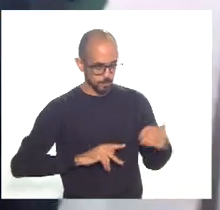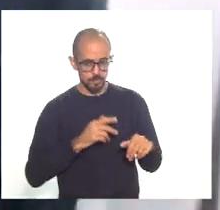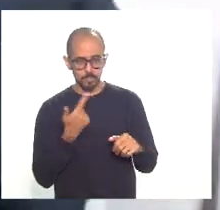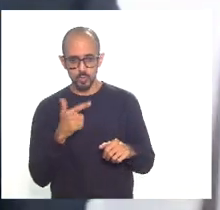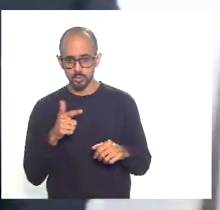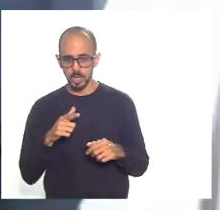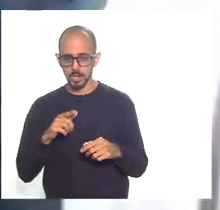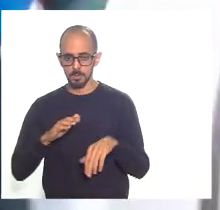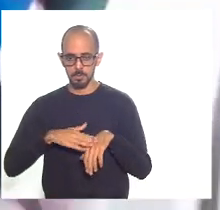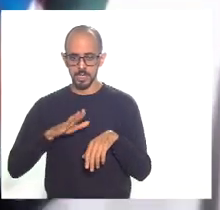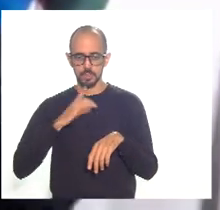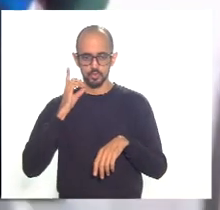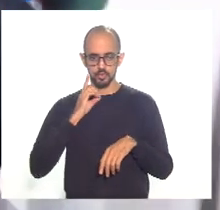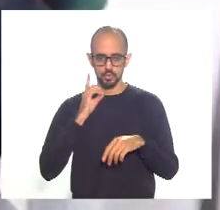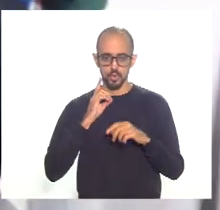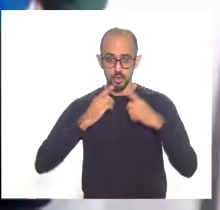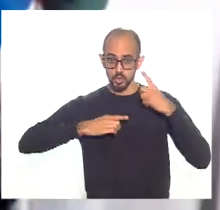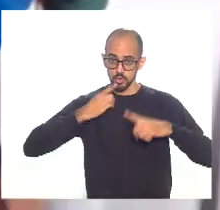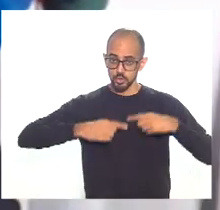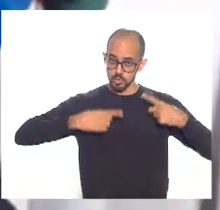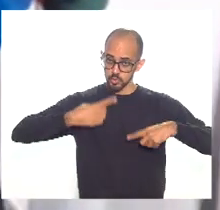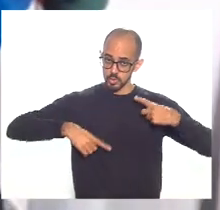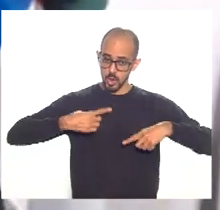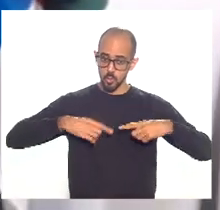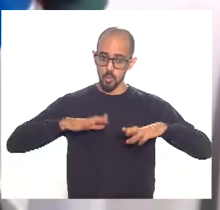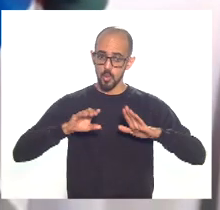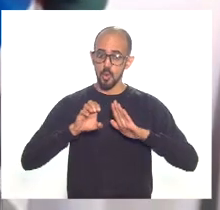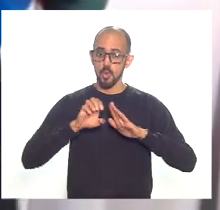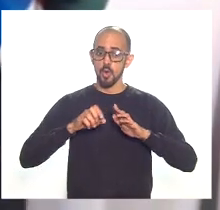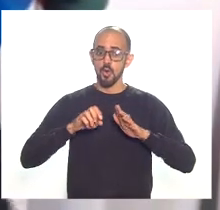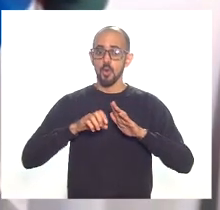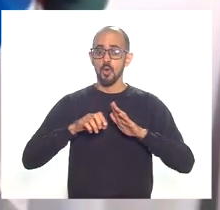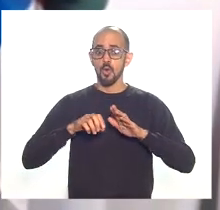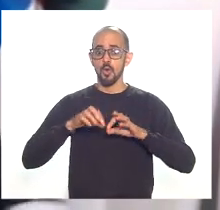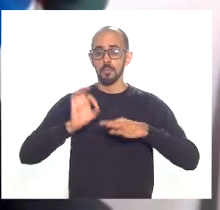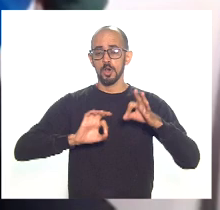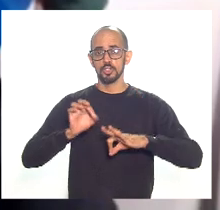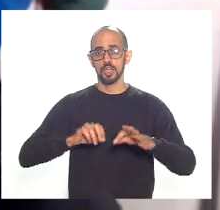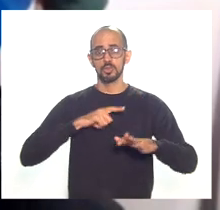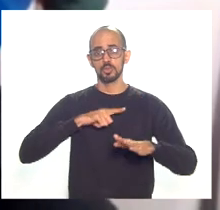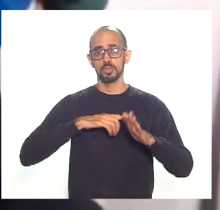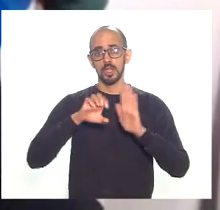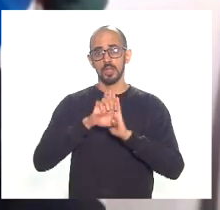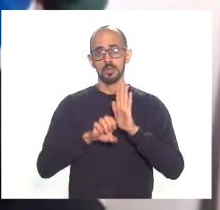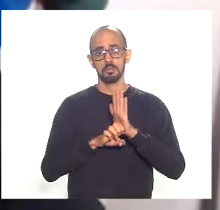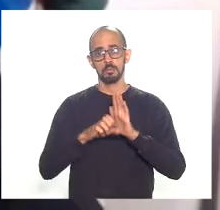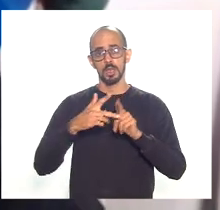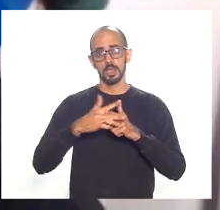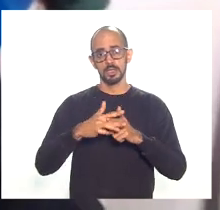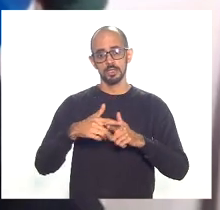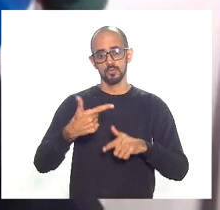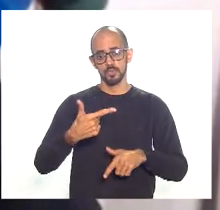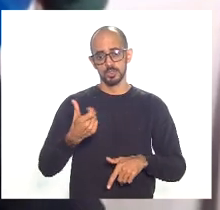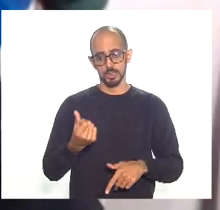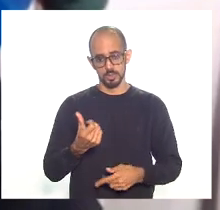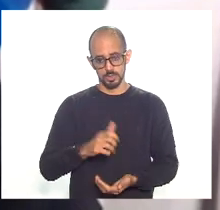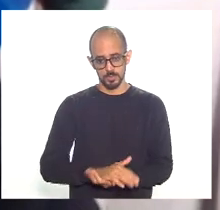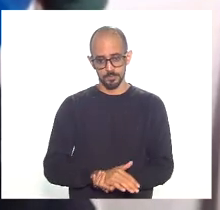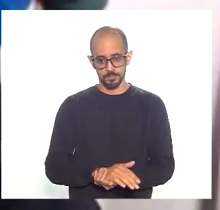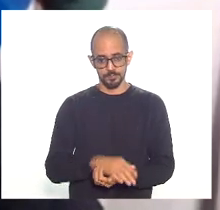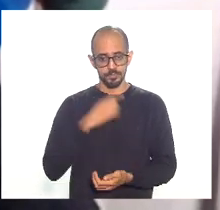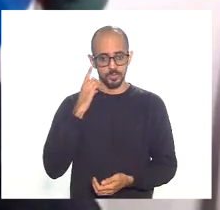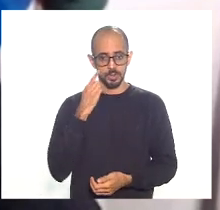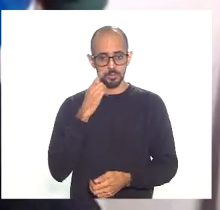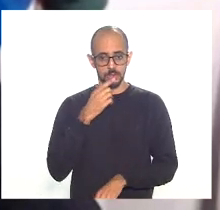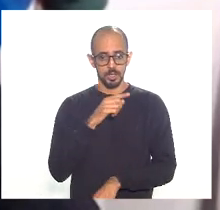discutir, encerrada a discussão. O projeto recebeu 26 emendas e retorna às comissões. Deputado Firmina Rejane, a coautoria deve